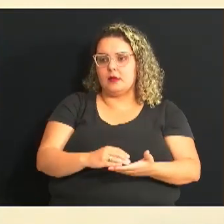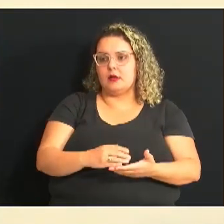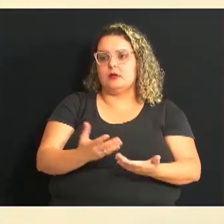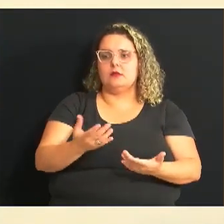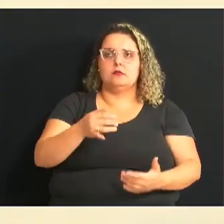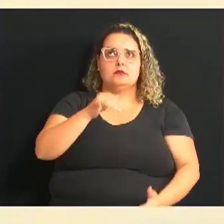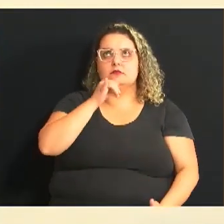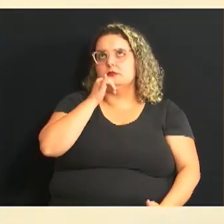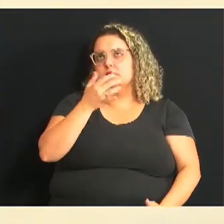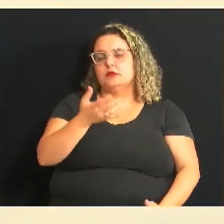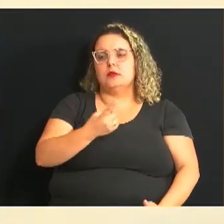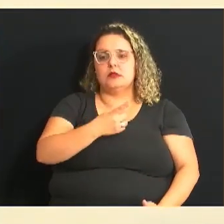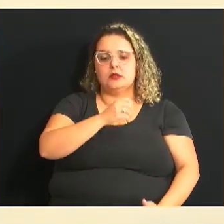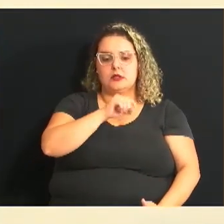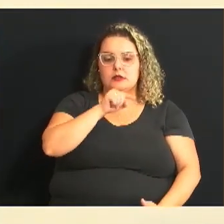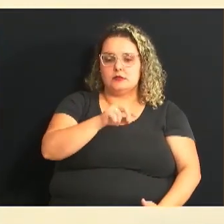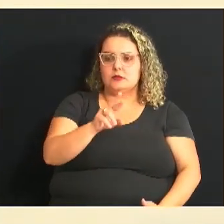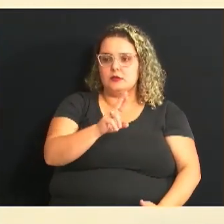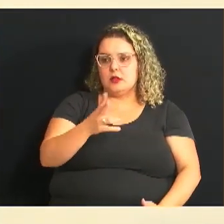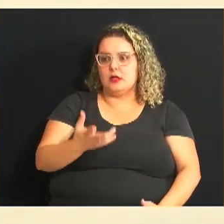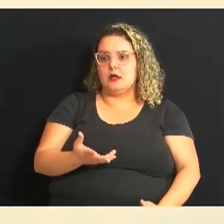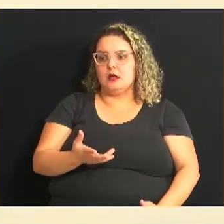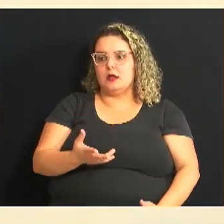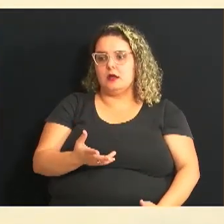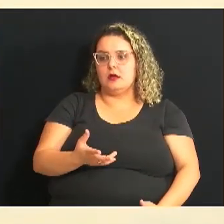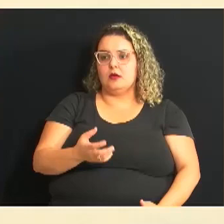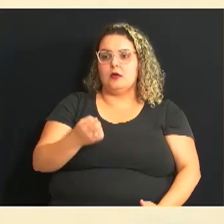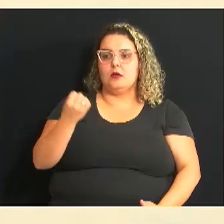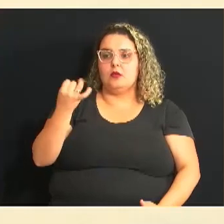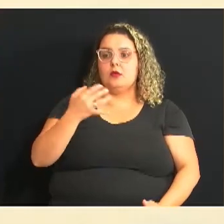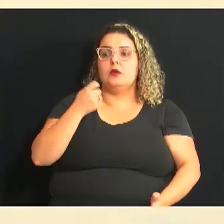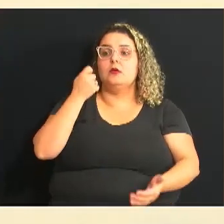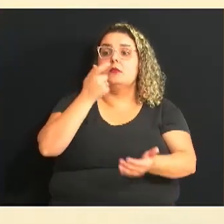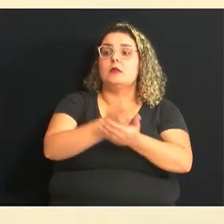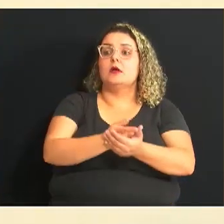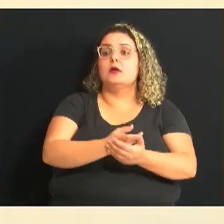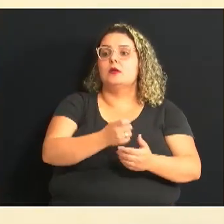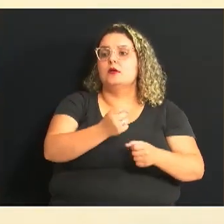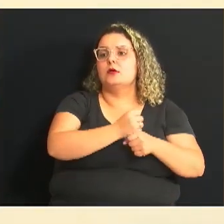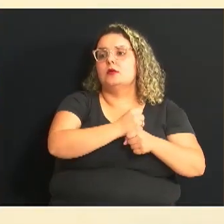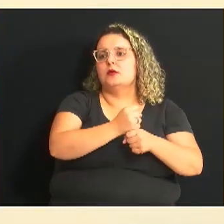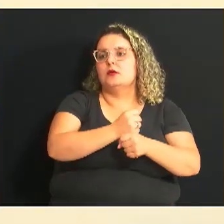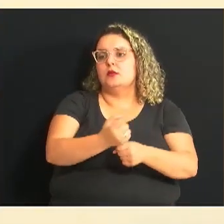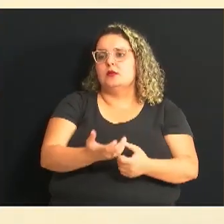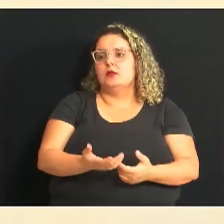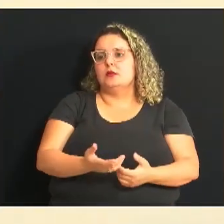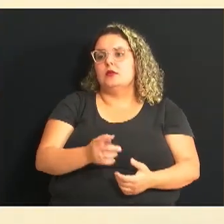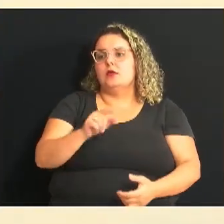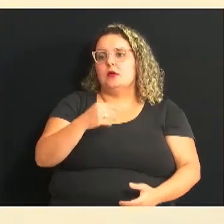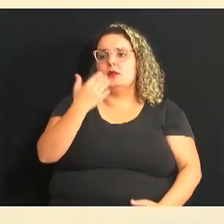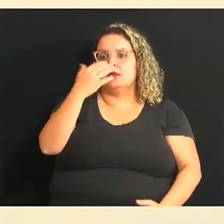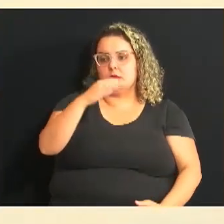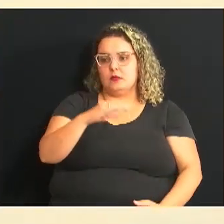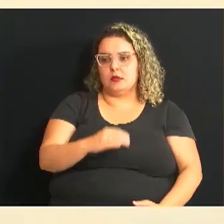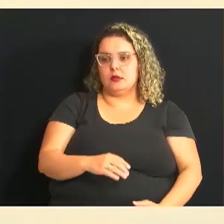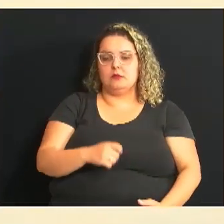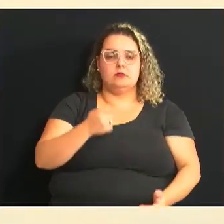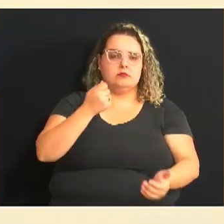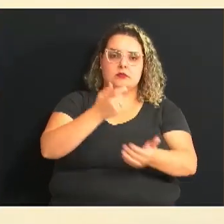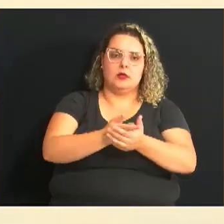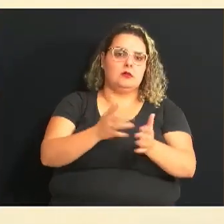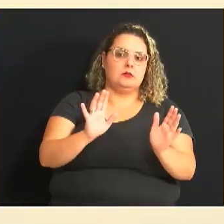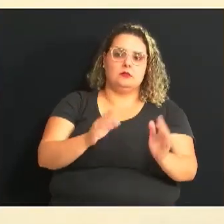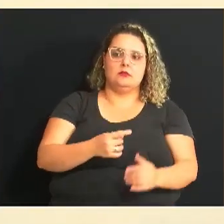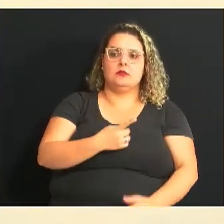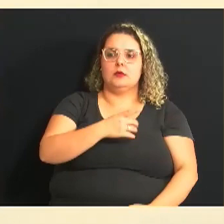lá, R$10.000. Aí quanto que você pagou durante o ano? Aí você vai ter que é lançado também lá. Você pagou, falou 10 mil,